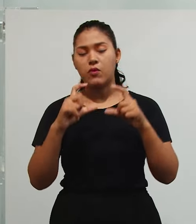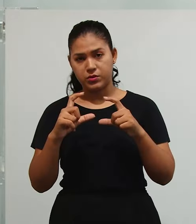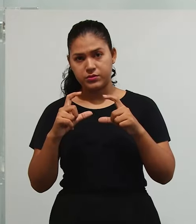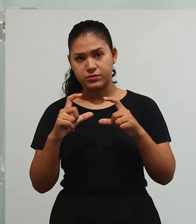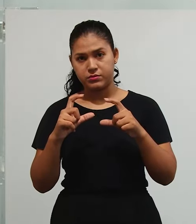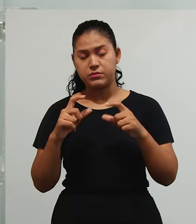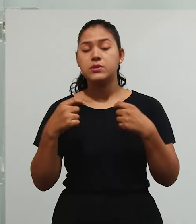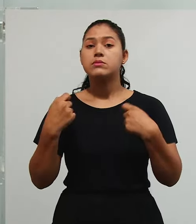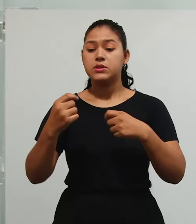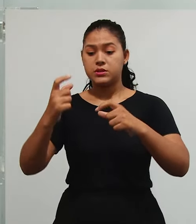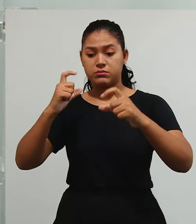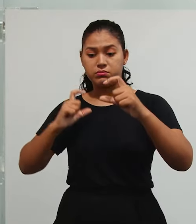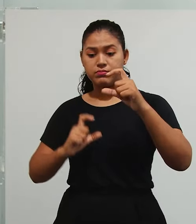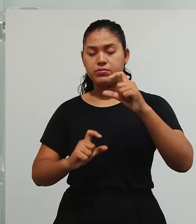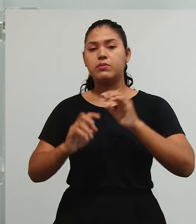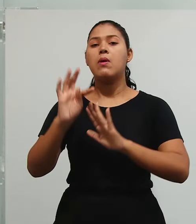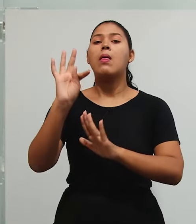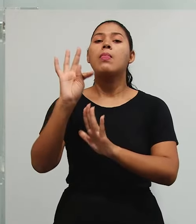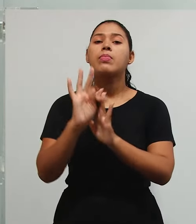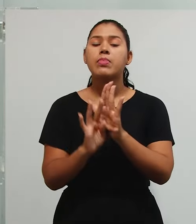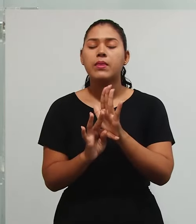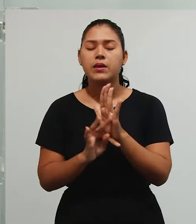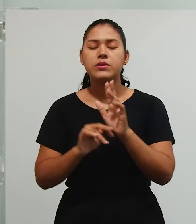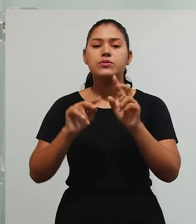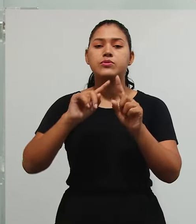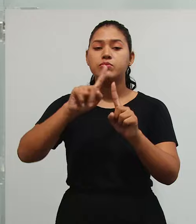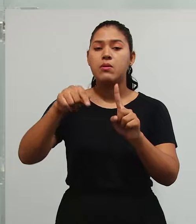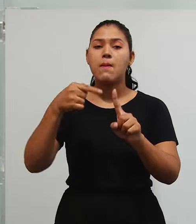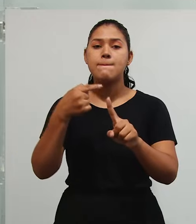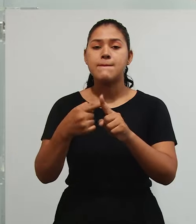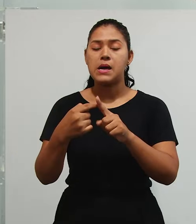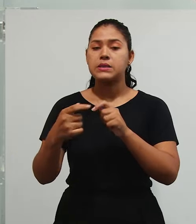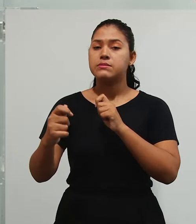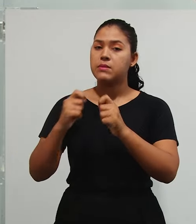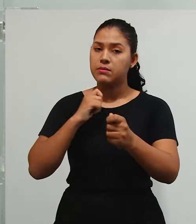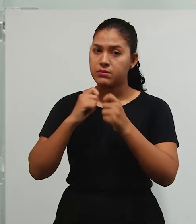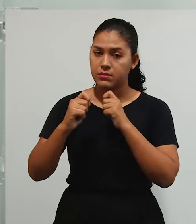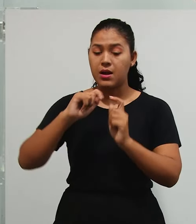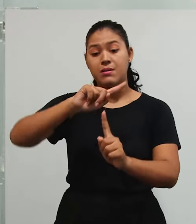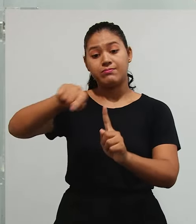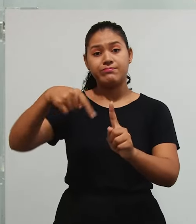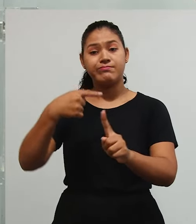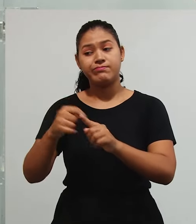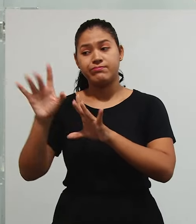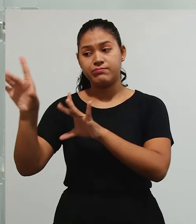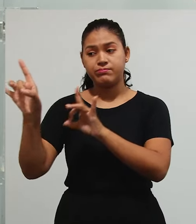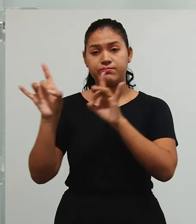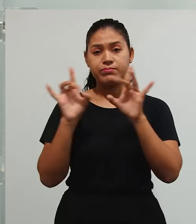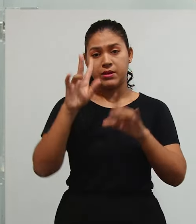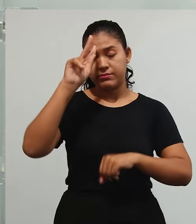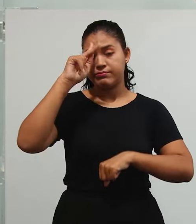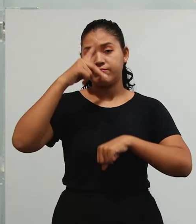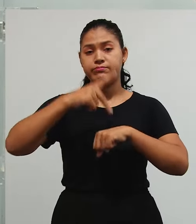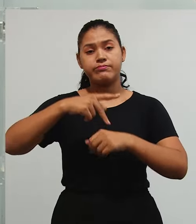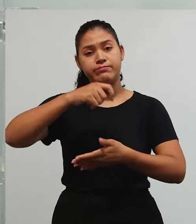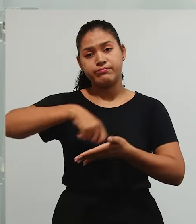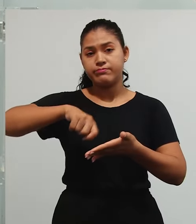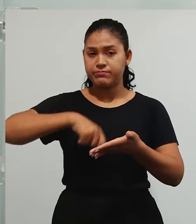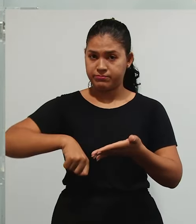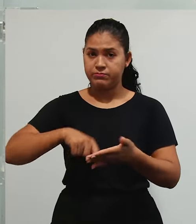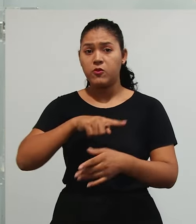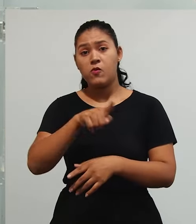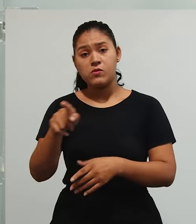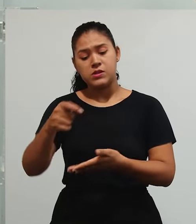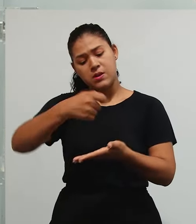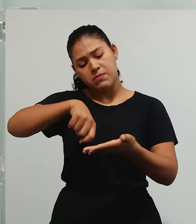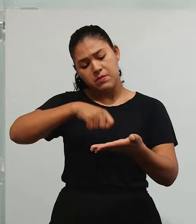redação com citações, né? E essa redação é uma redação na qual você está trazendo reflexão. Você